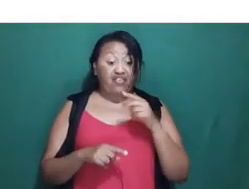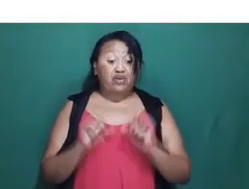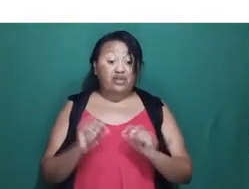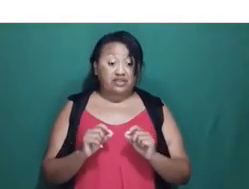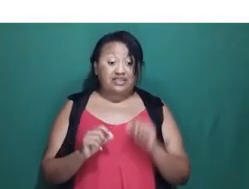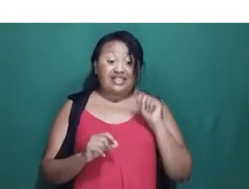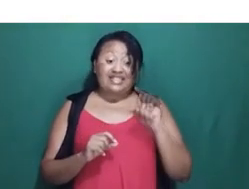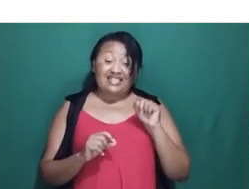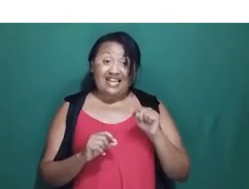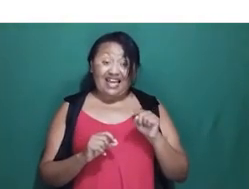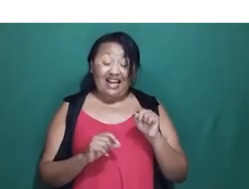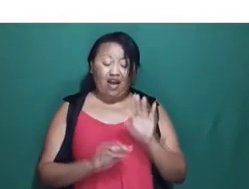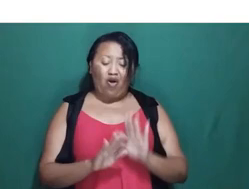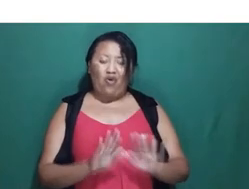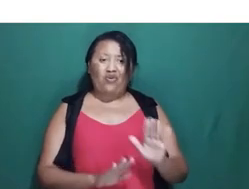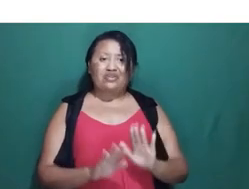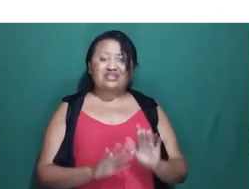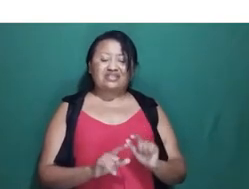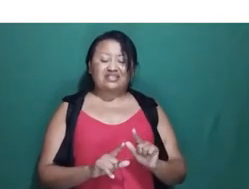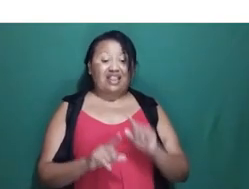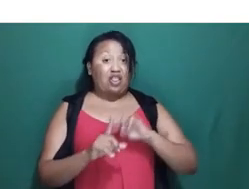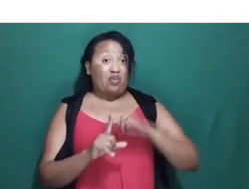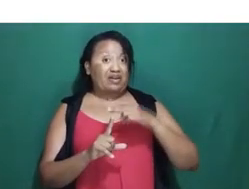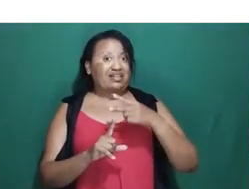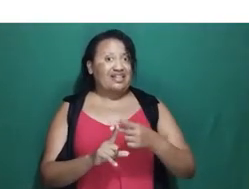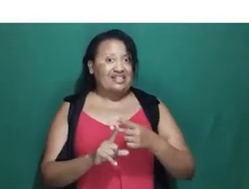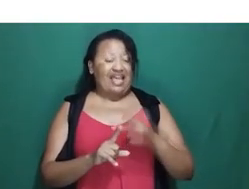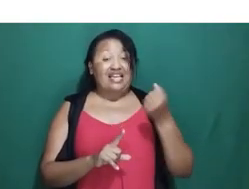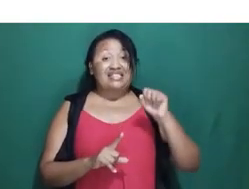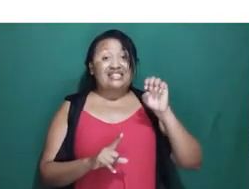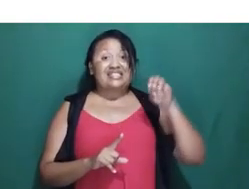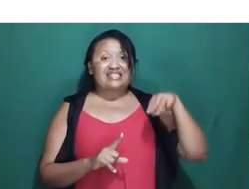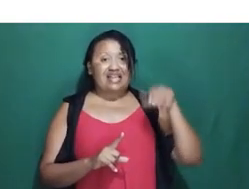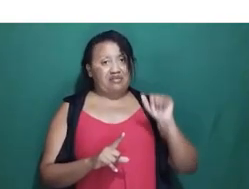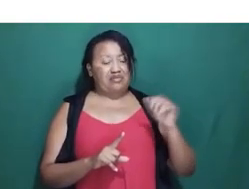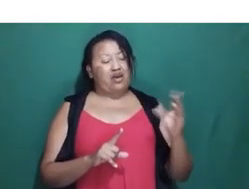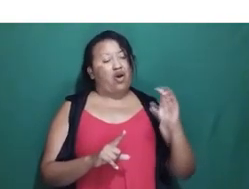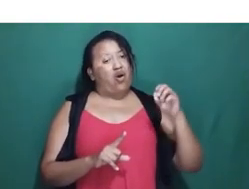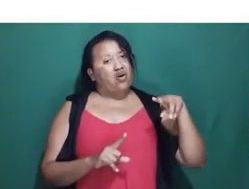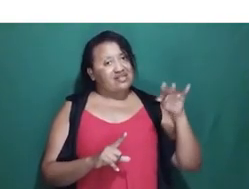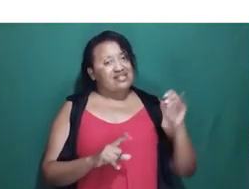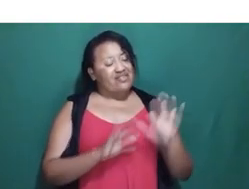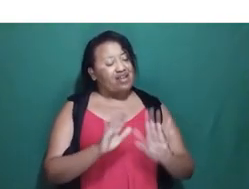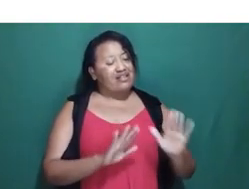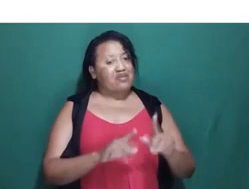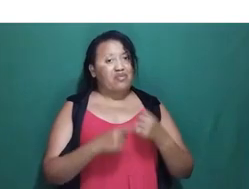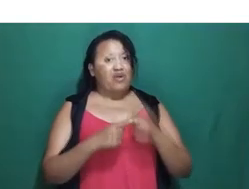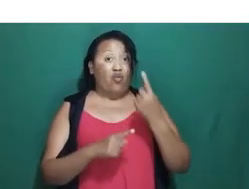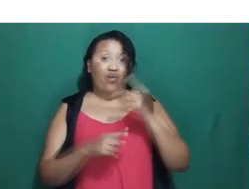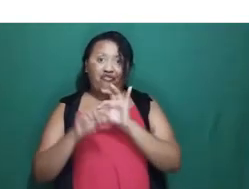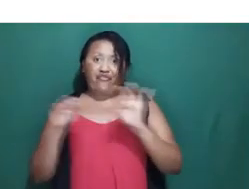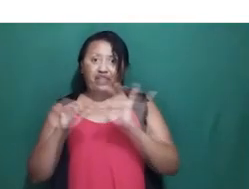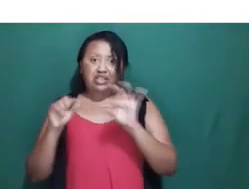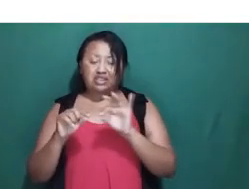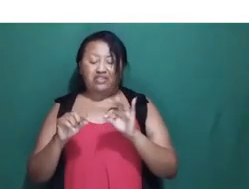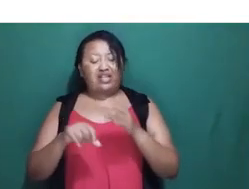que ela é conservativa na verdade a duplicação é semiconservativa porque uma fita de nucleotídeos